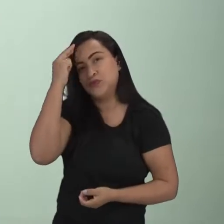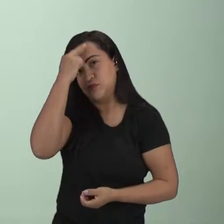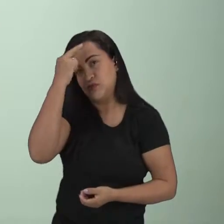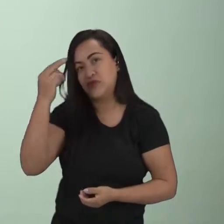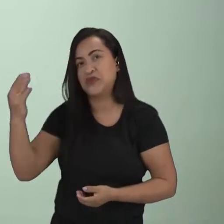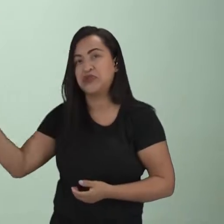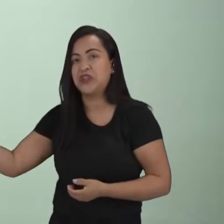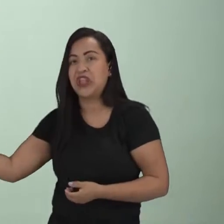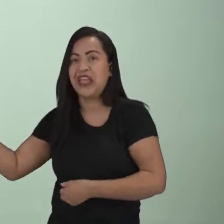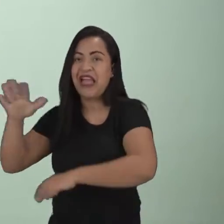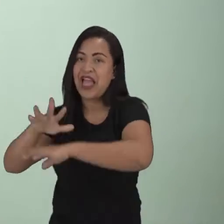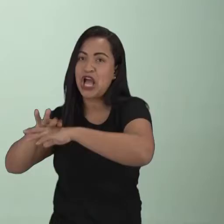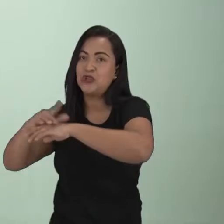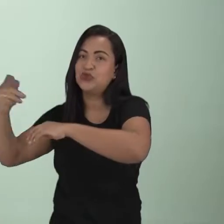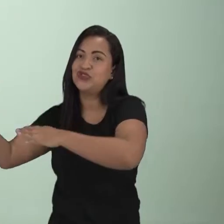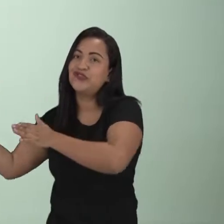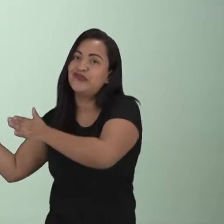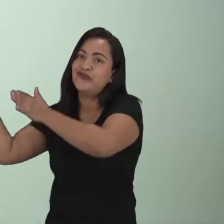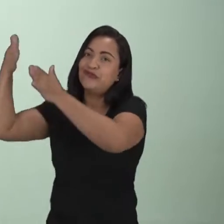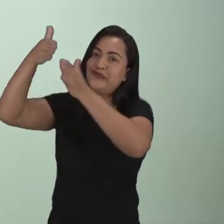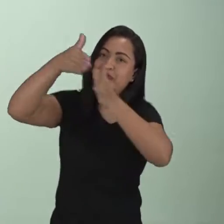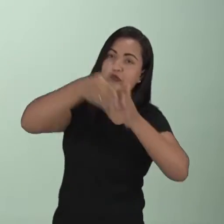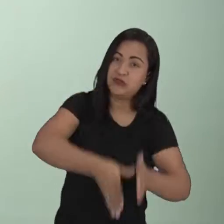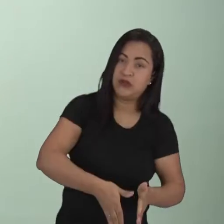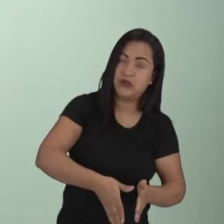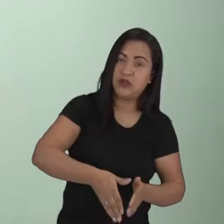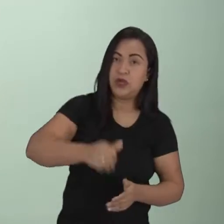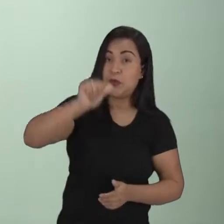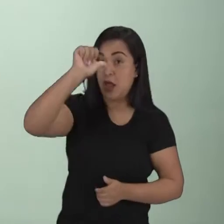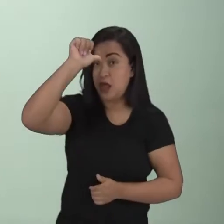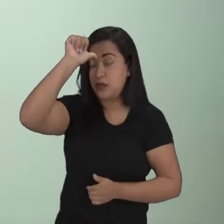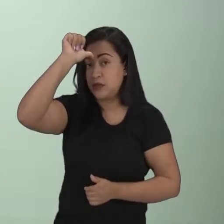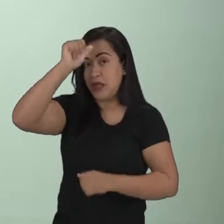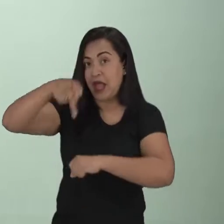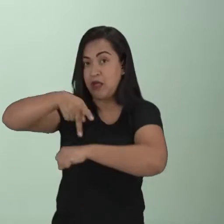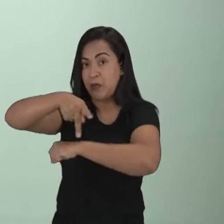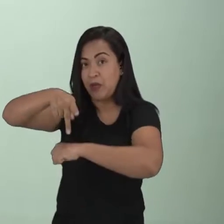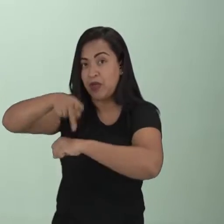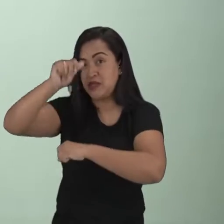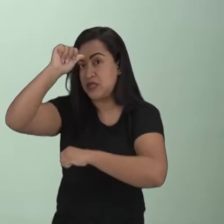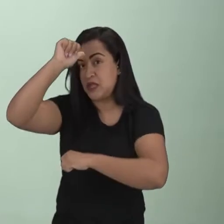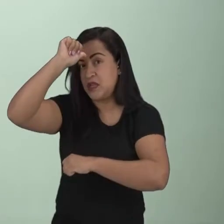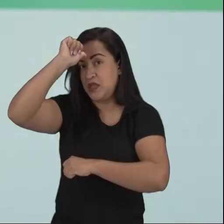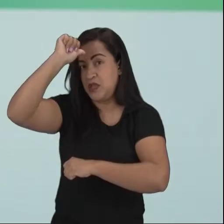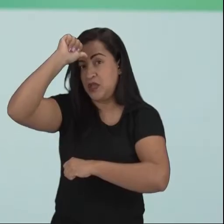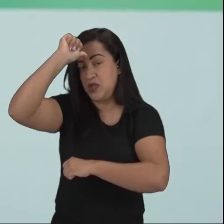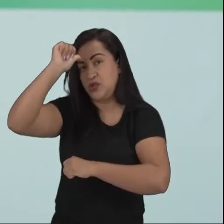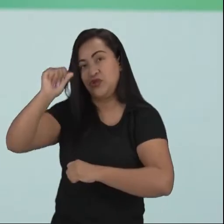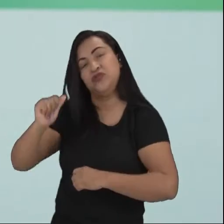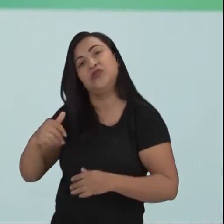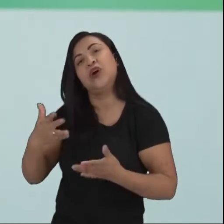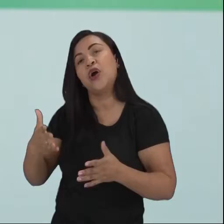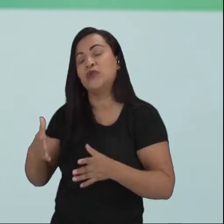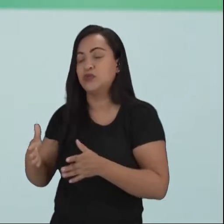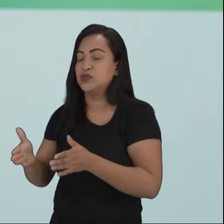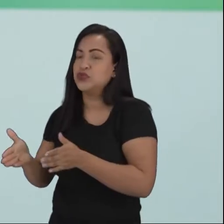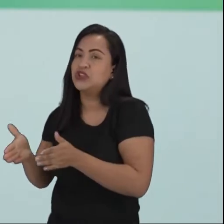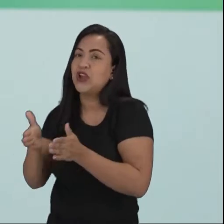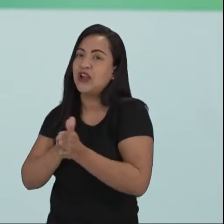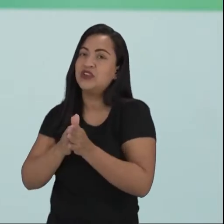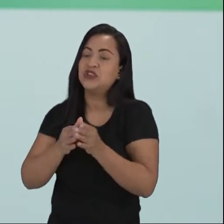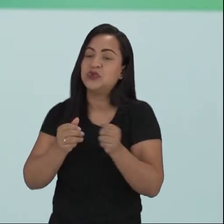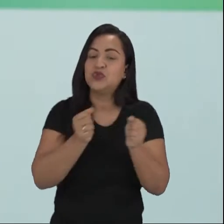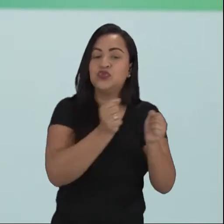mais da Ásia, né? No caso aí a Índia, parte oriental também, os contatos globalizantes que